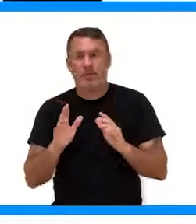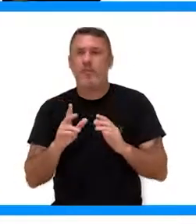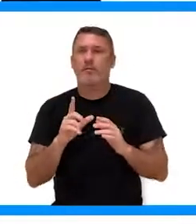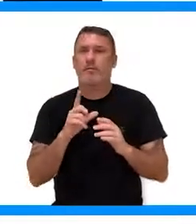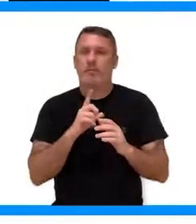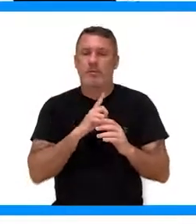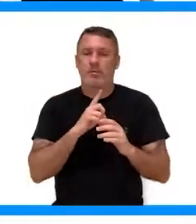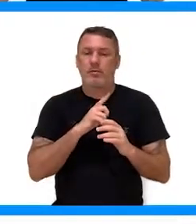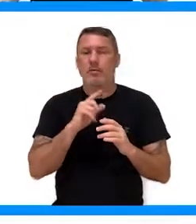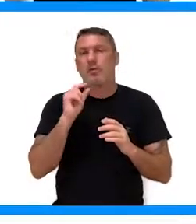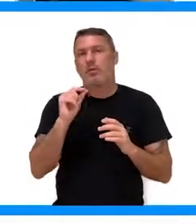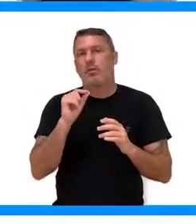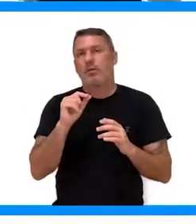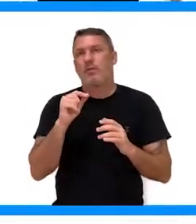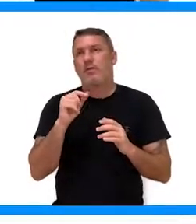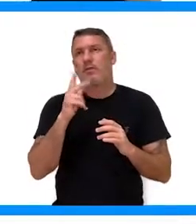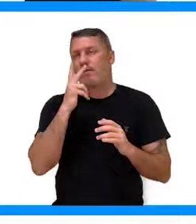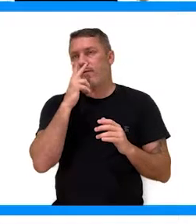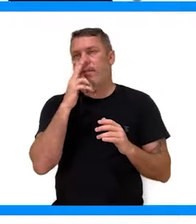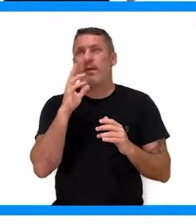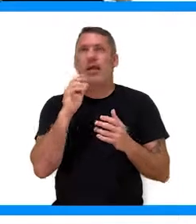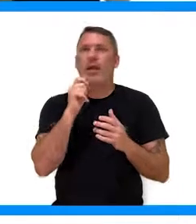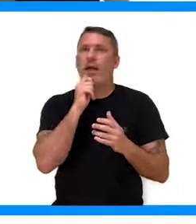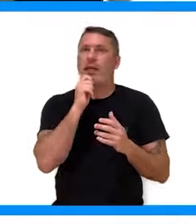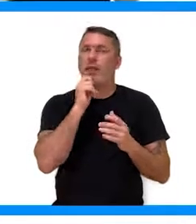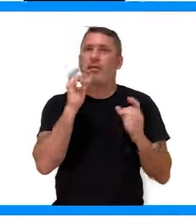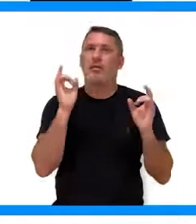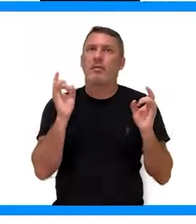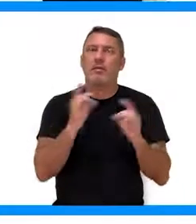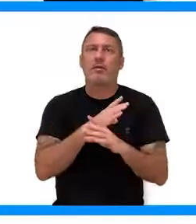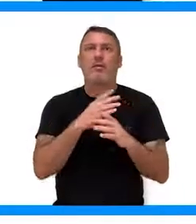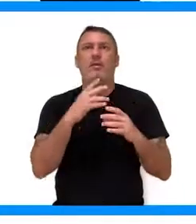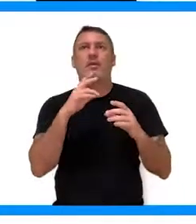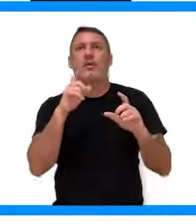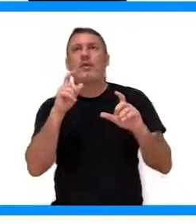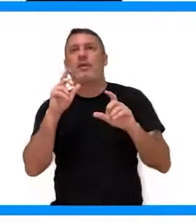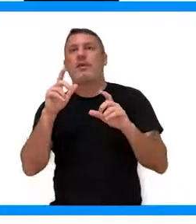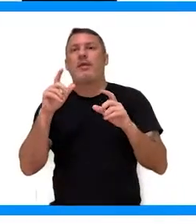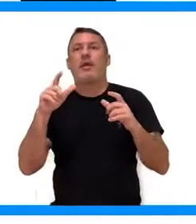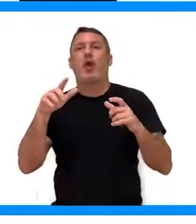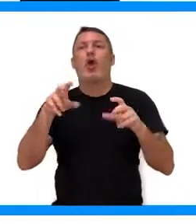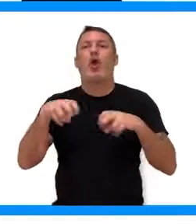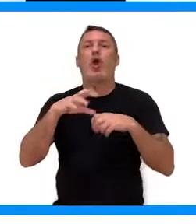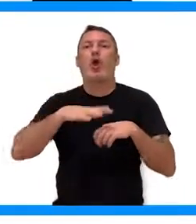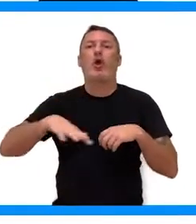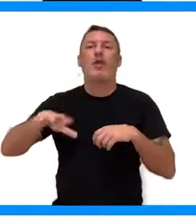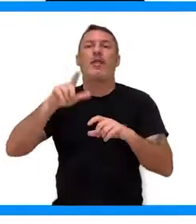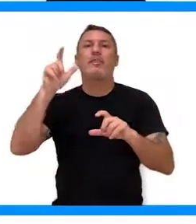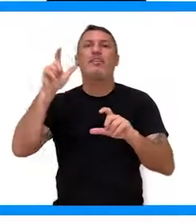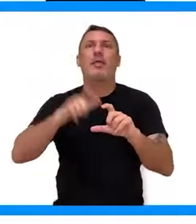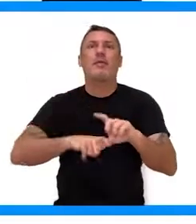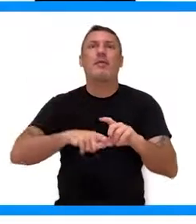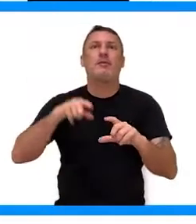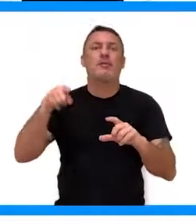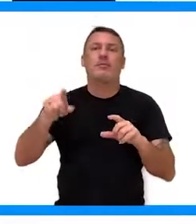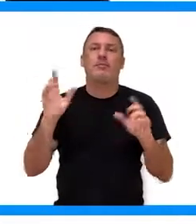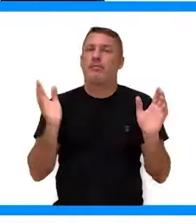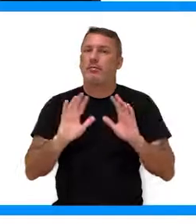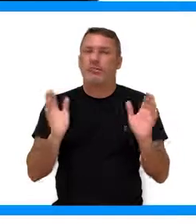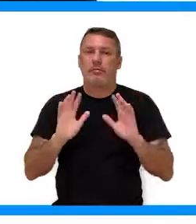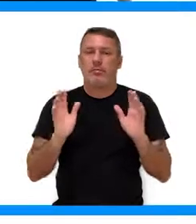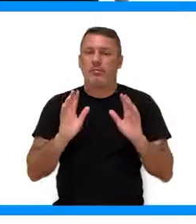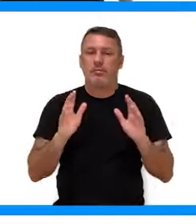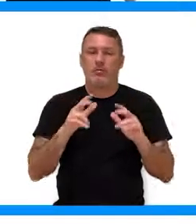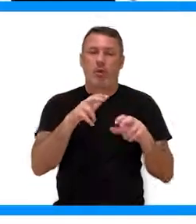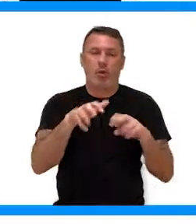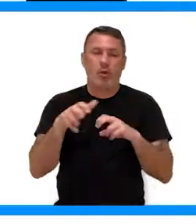ainda assim, sem nos desprendermos totalmente do campo. O campo ele faz parte